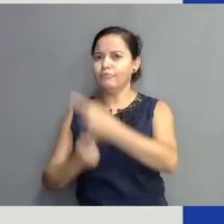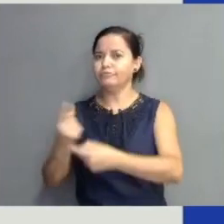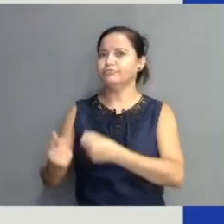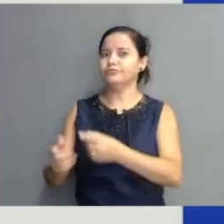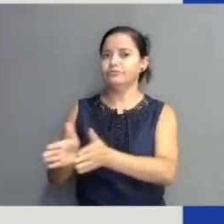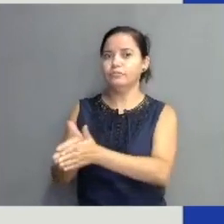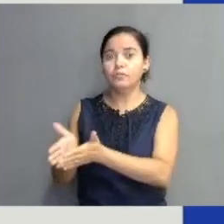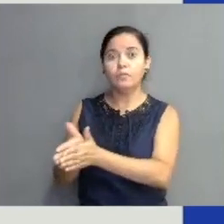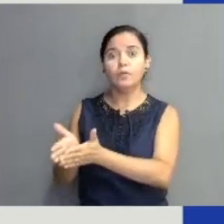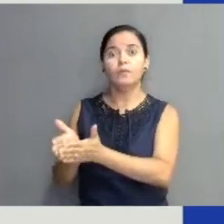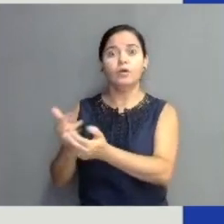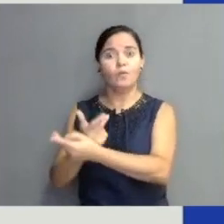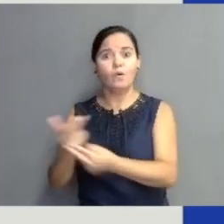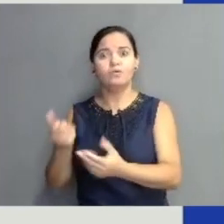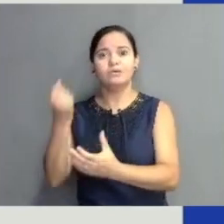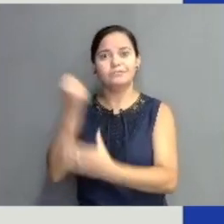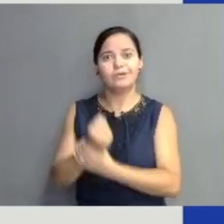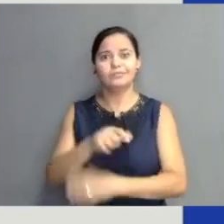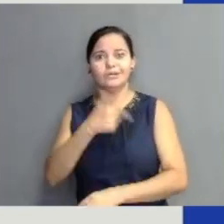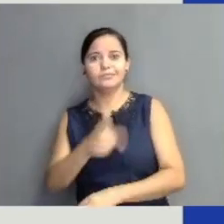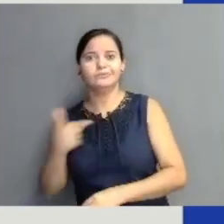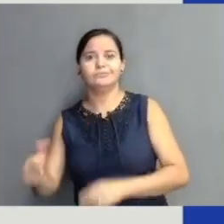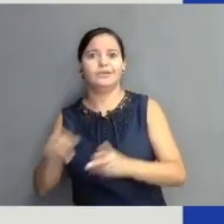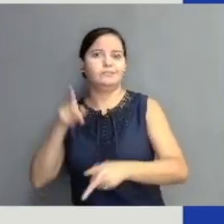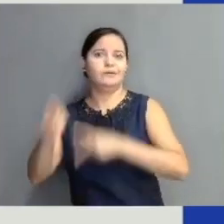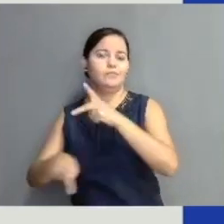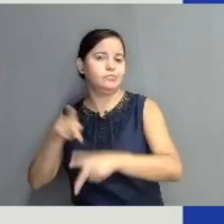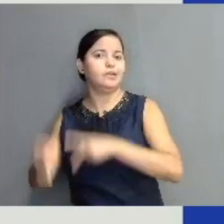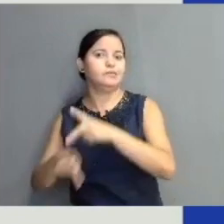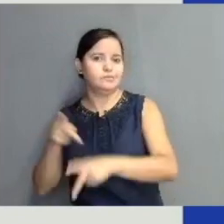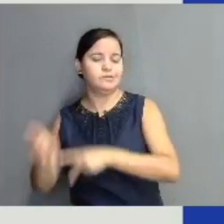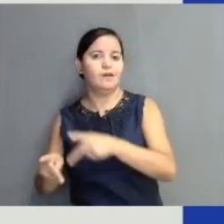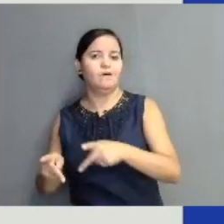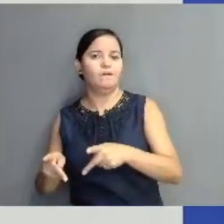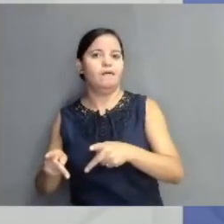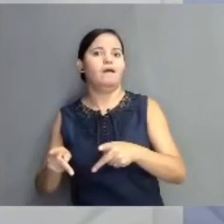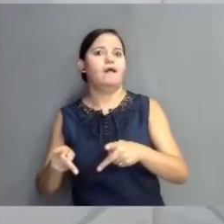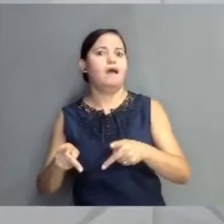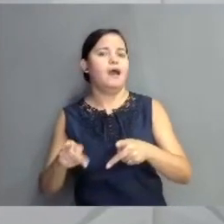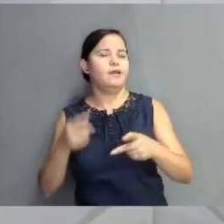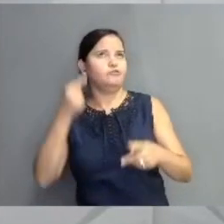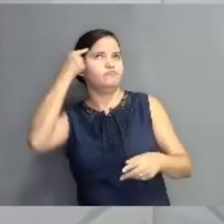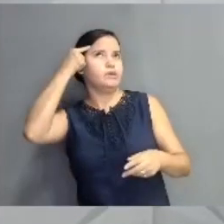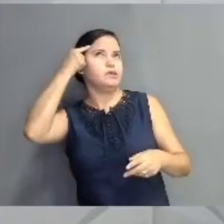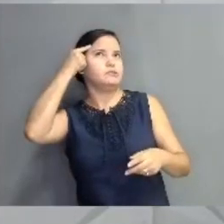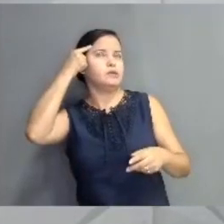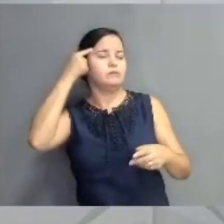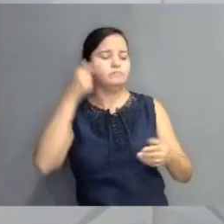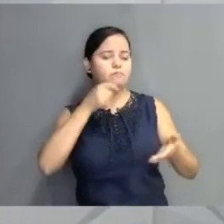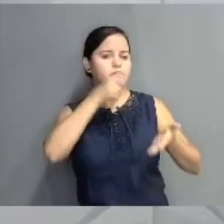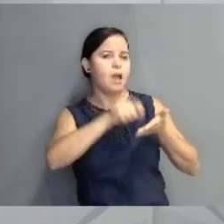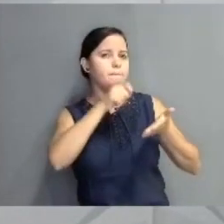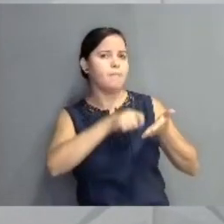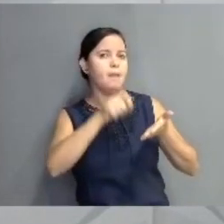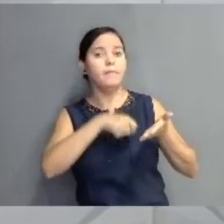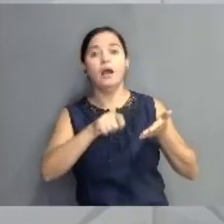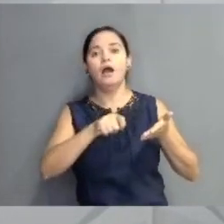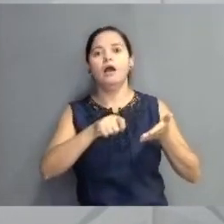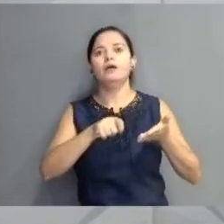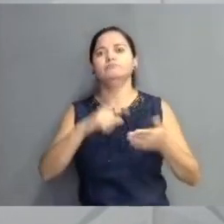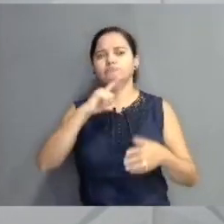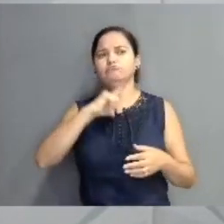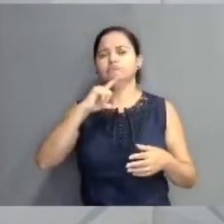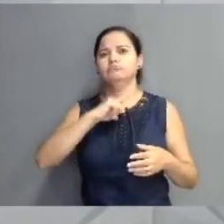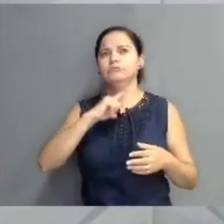insegurança da população, tá? É um argumento baseado em uma questão lógica, uma questão que nós pensamos